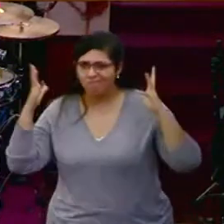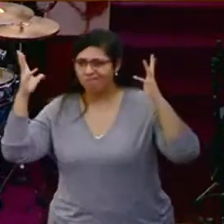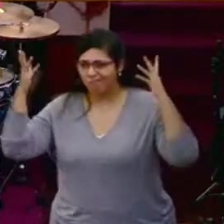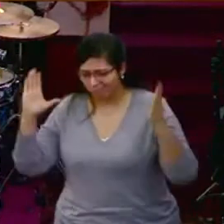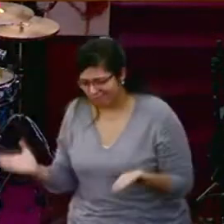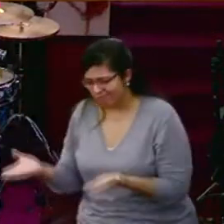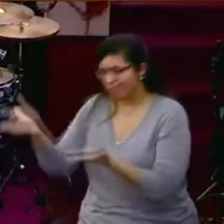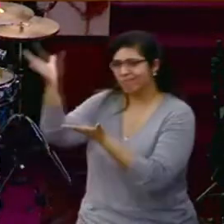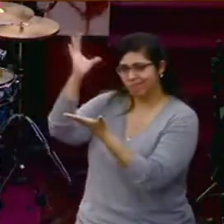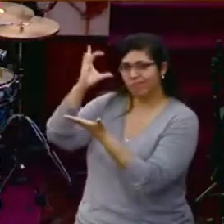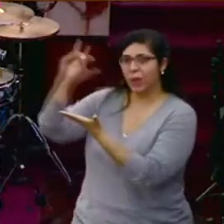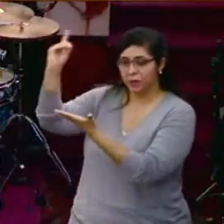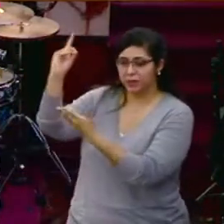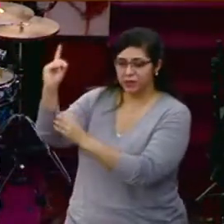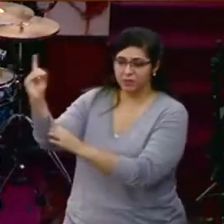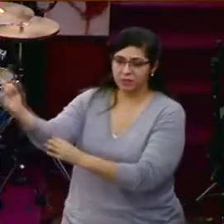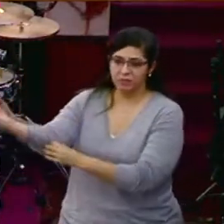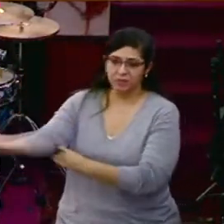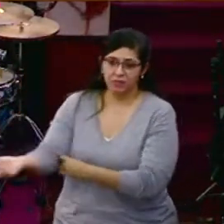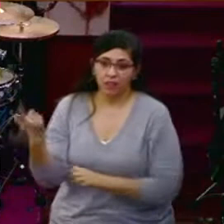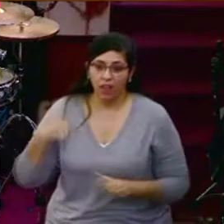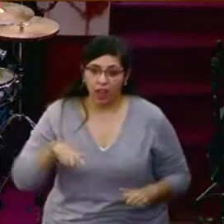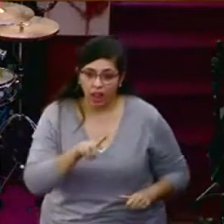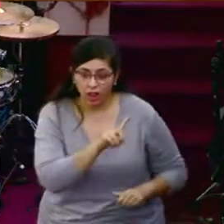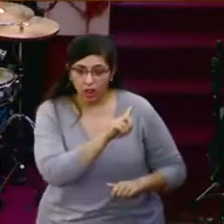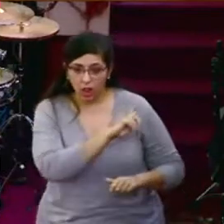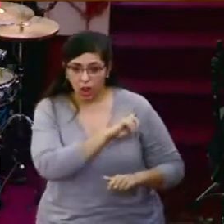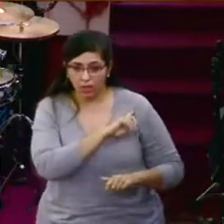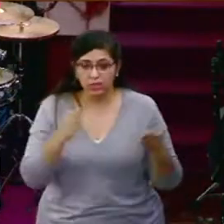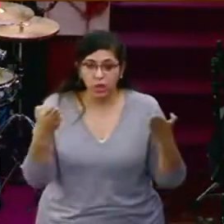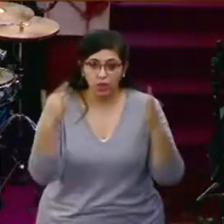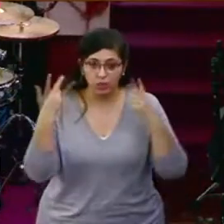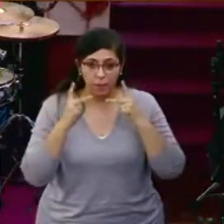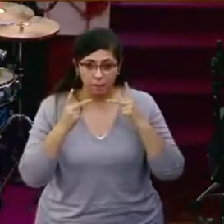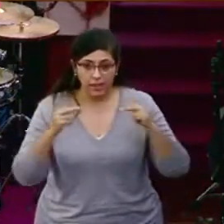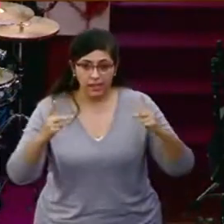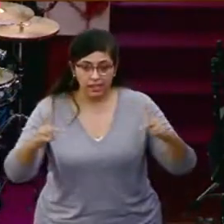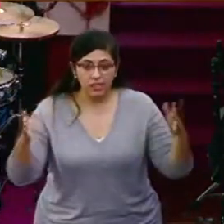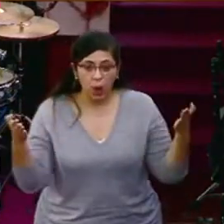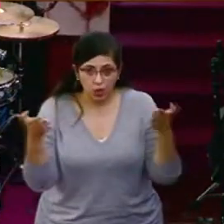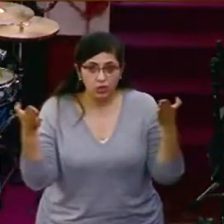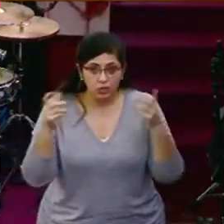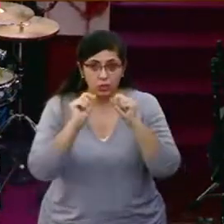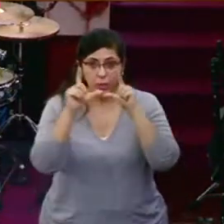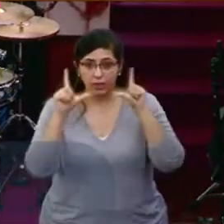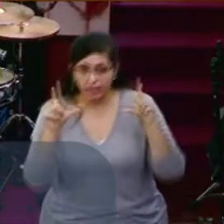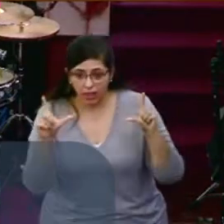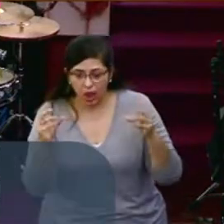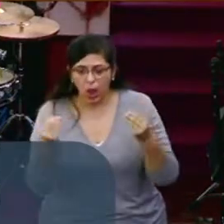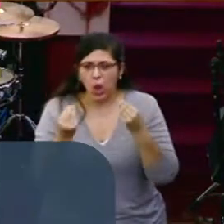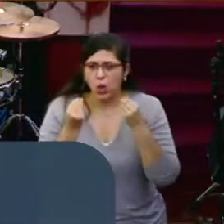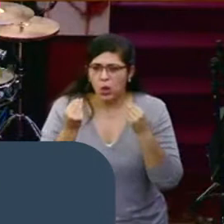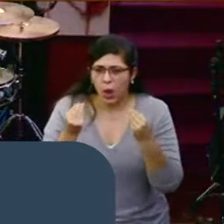engrandecer ao senhor por isso o tema da nossa meditação nesta manhã é este como